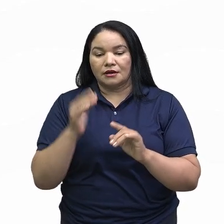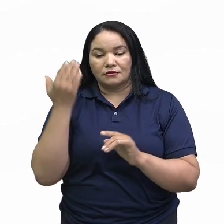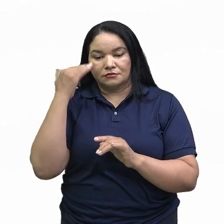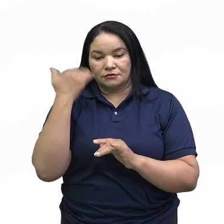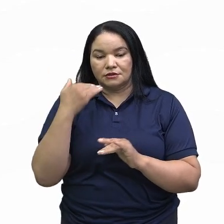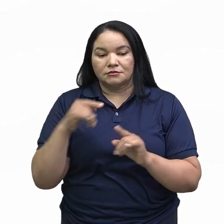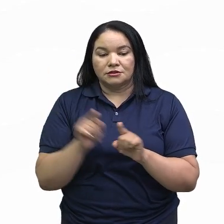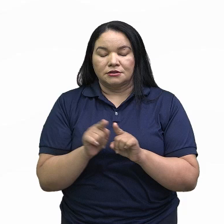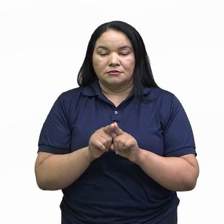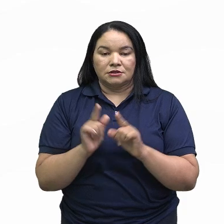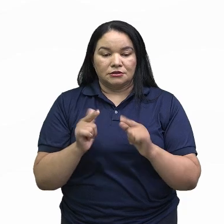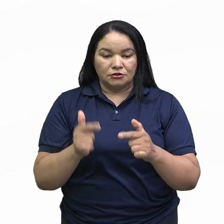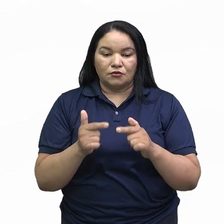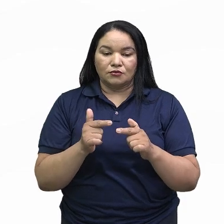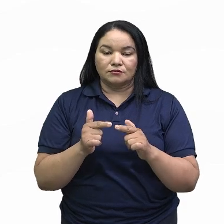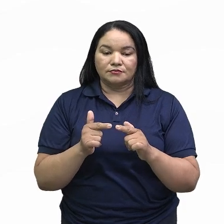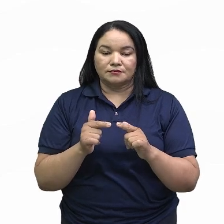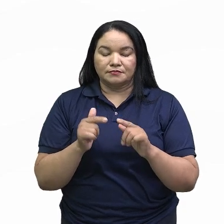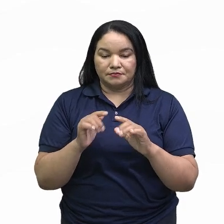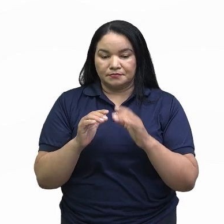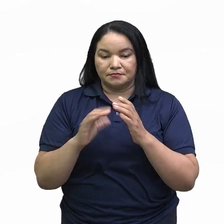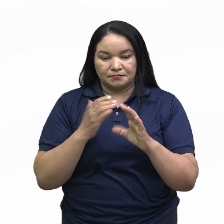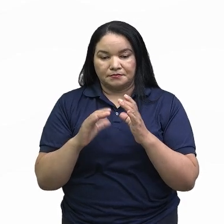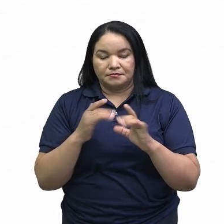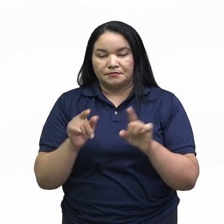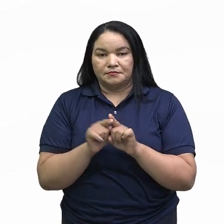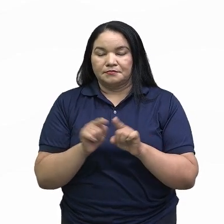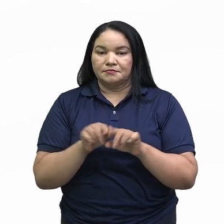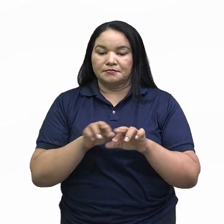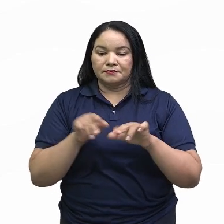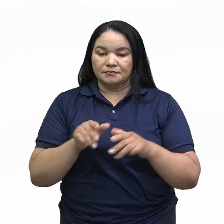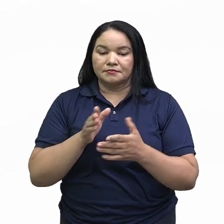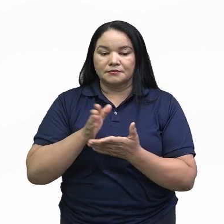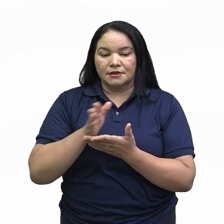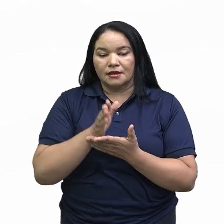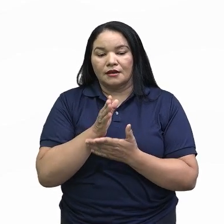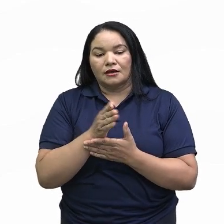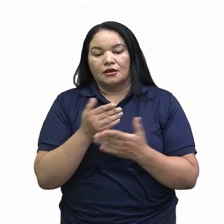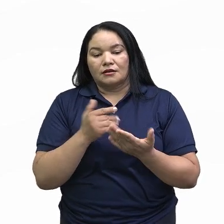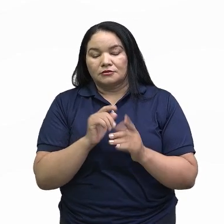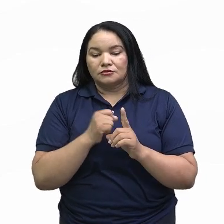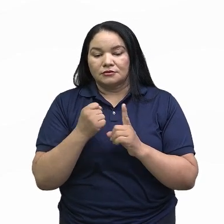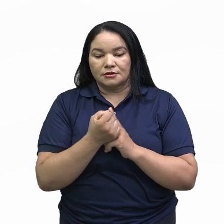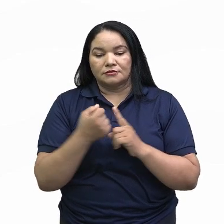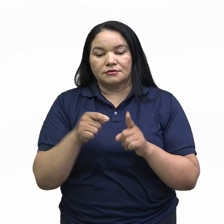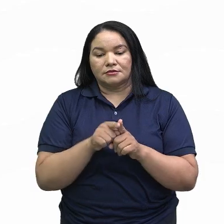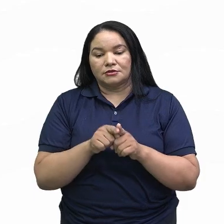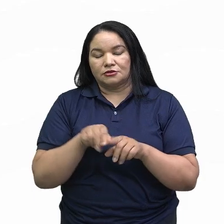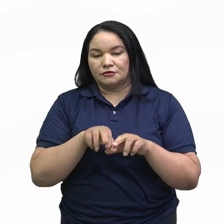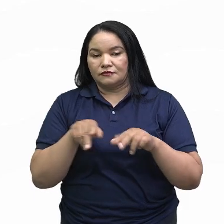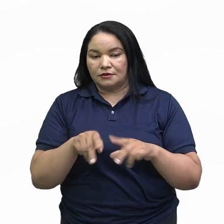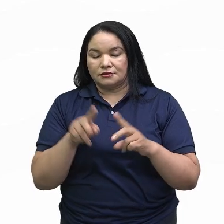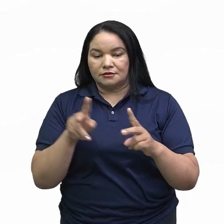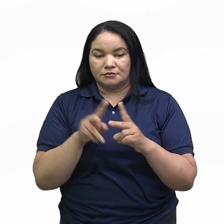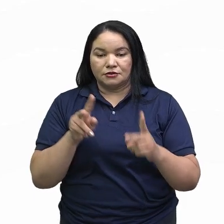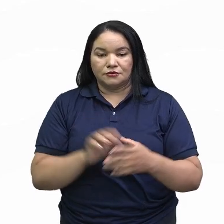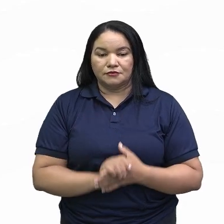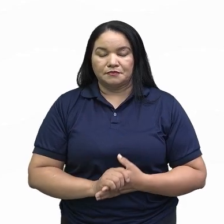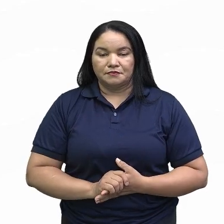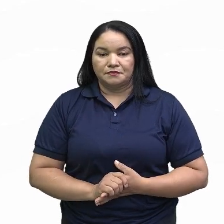a compreensão da ação comunicativa nos diferentes campos de atuação social e diversas